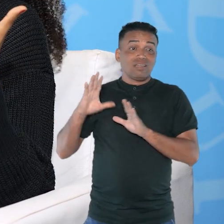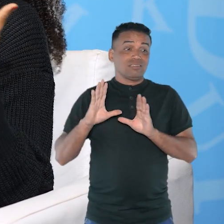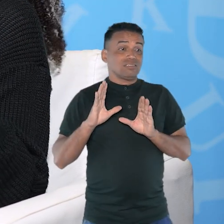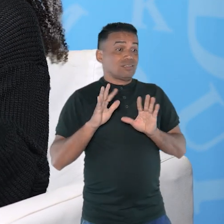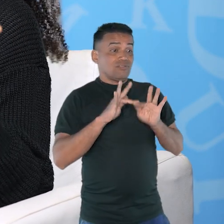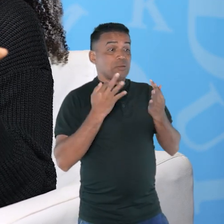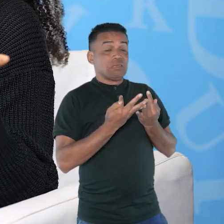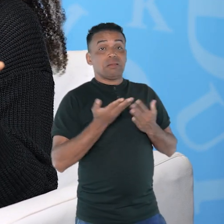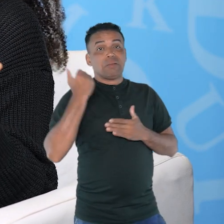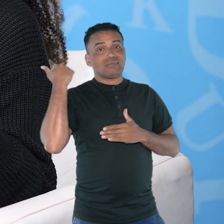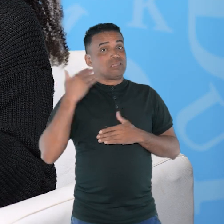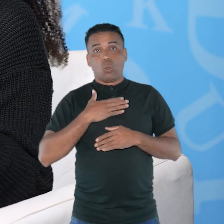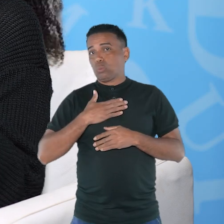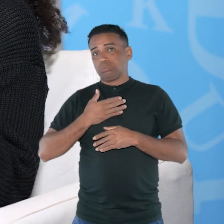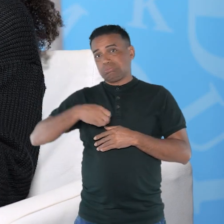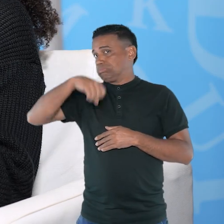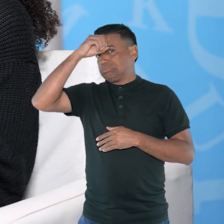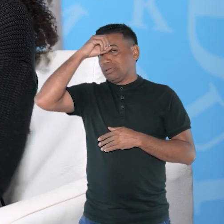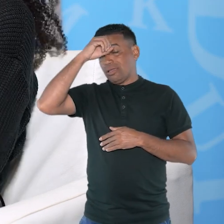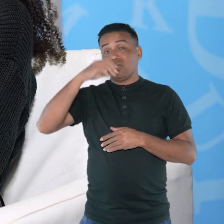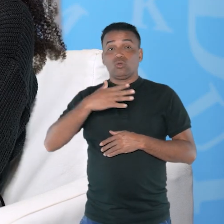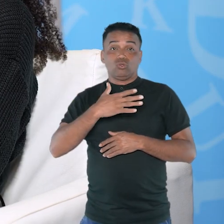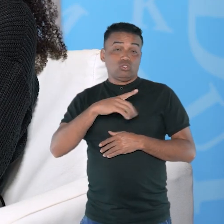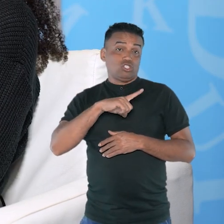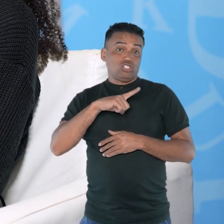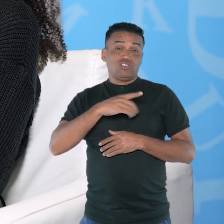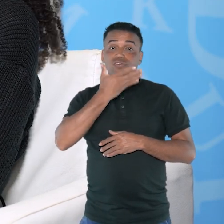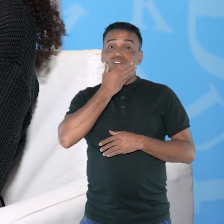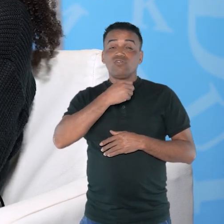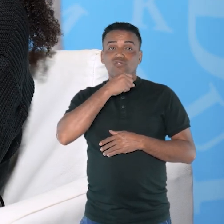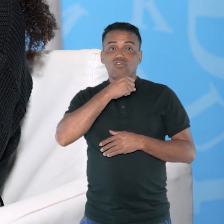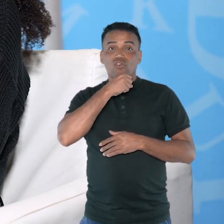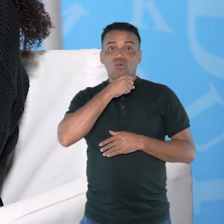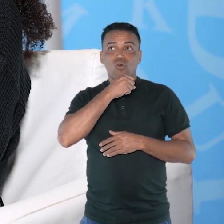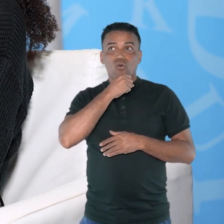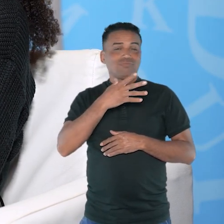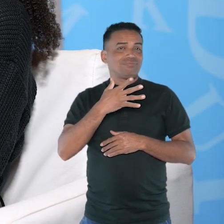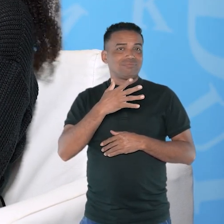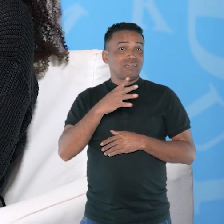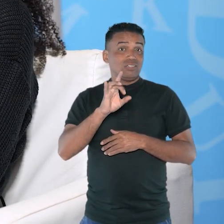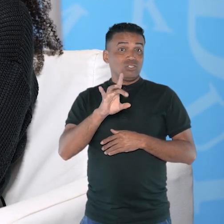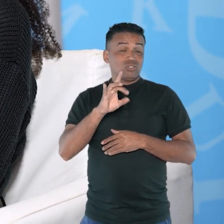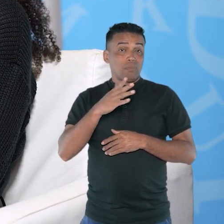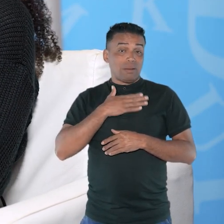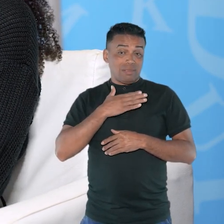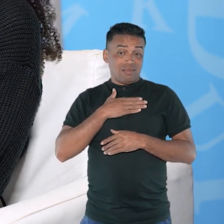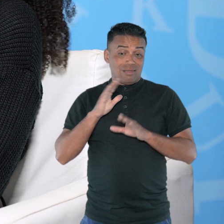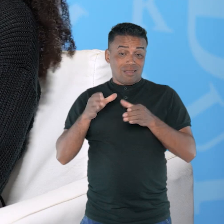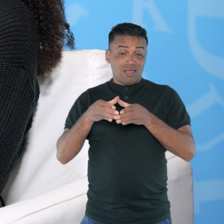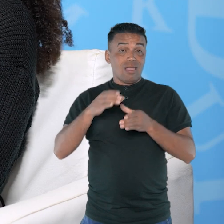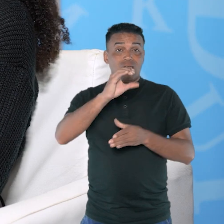sabe. Que era o meu caso também, né? Eu tive um avô, quando eu falo que vem de uma história pessoal, não é apenas por eu ter sido cotista, mas